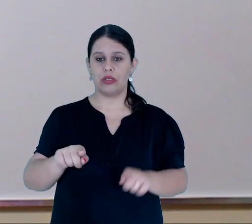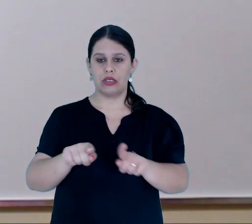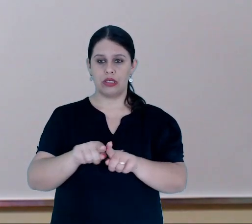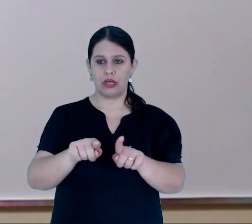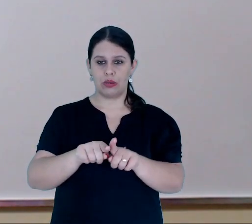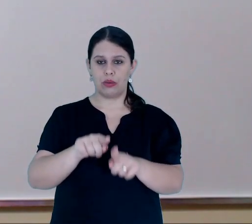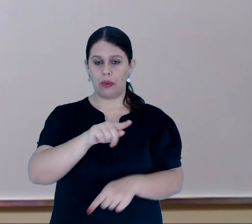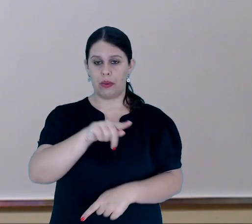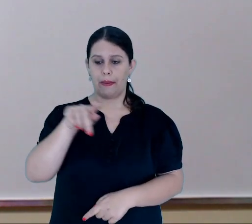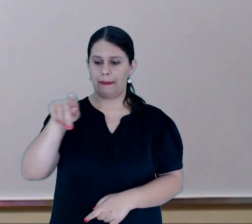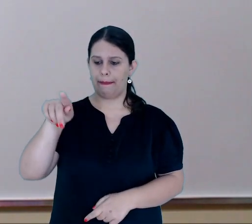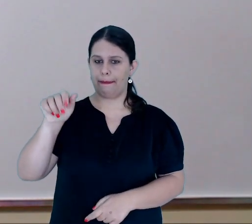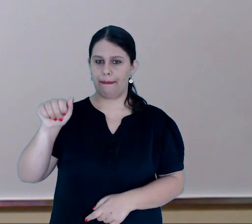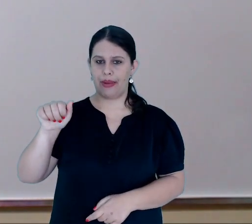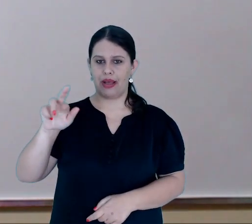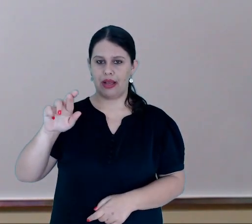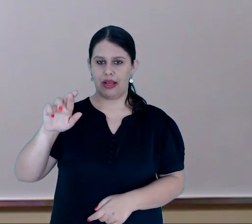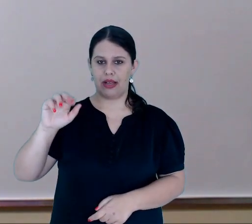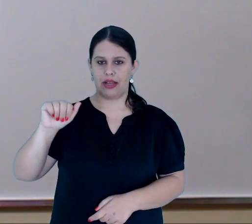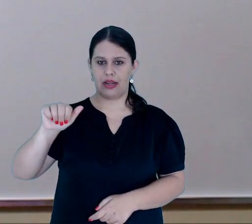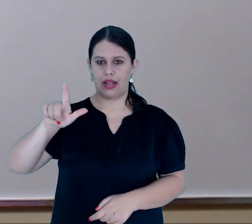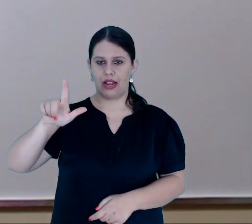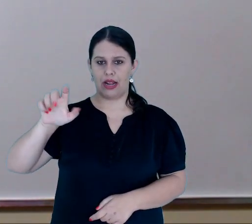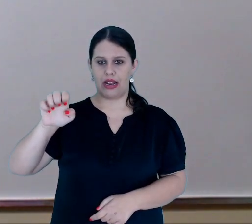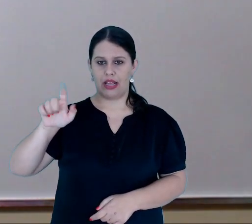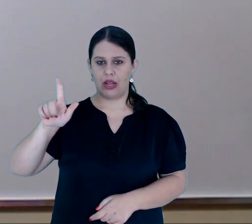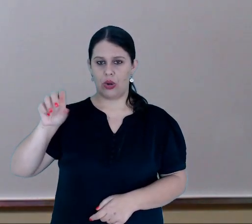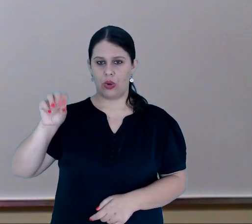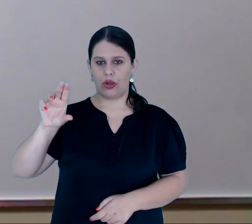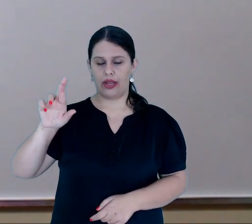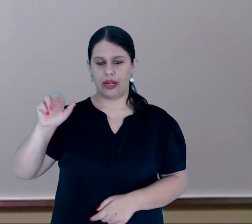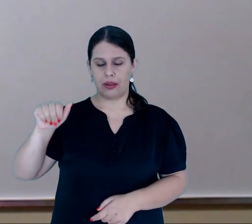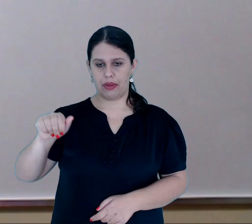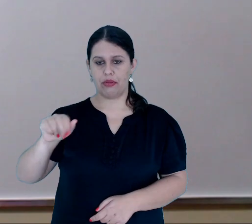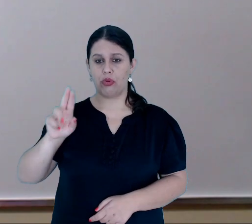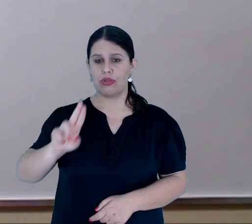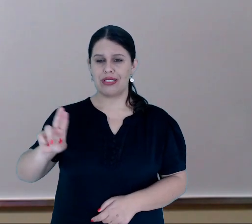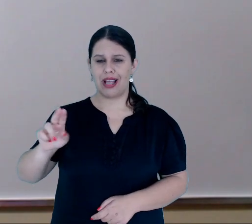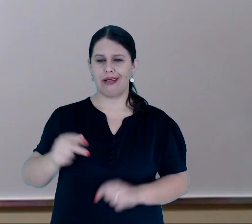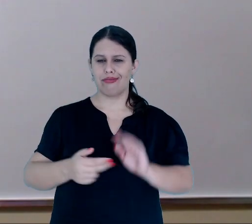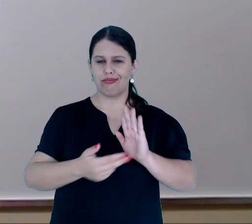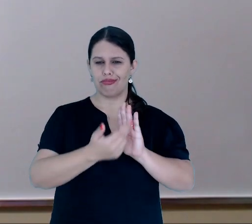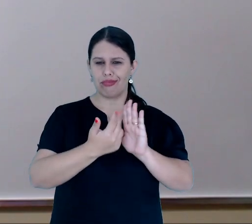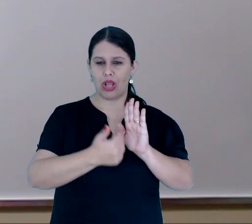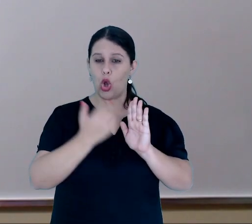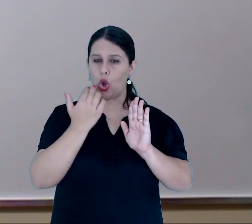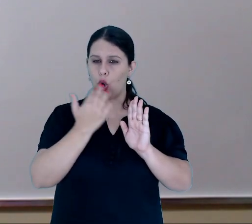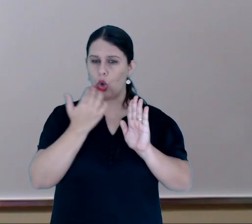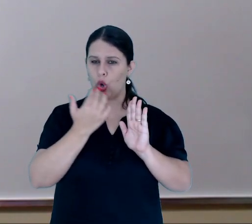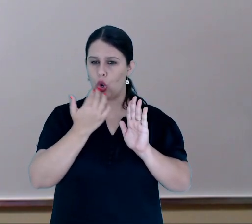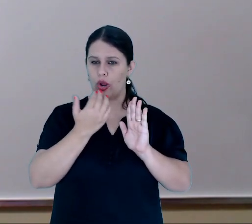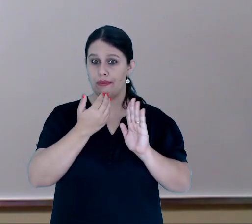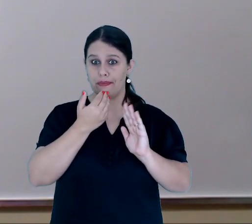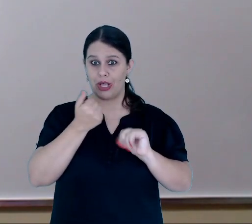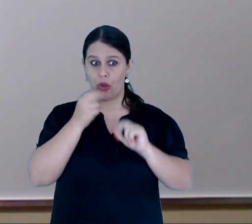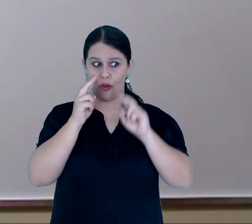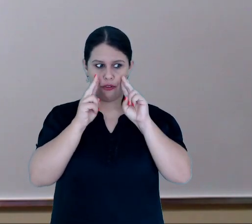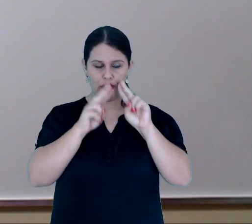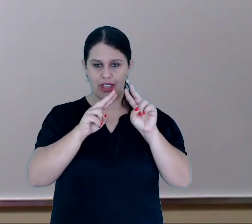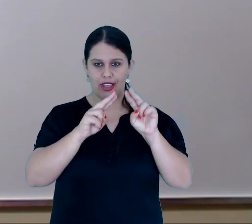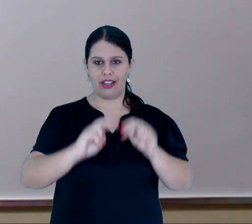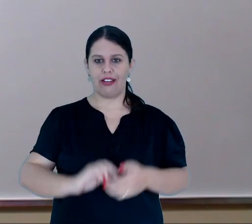Completando aqui o paralelogramo, vamos usar uma outra cor de pincel para ficar melhor destacado